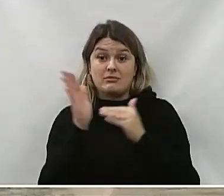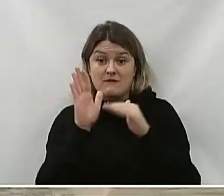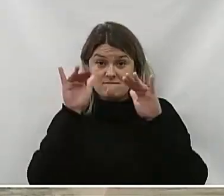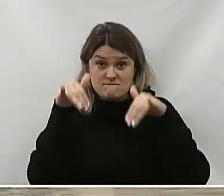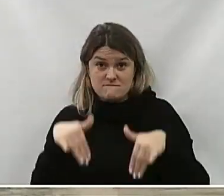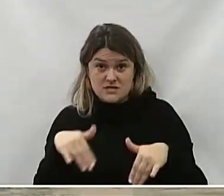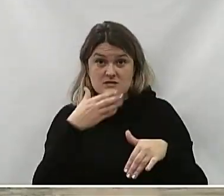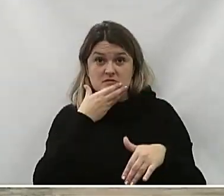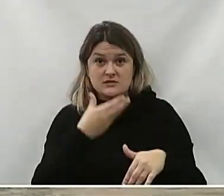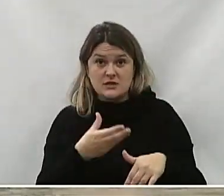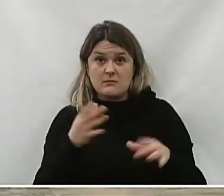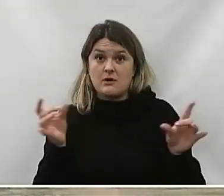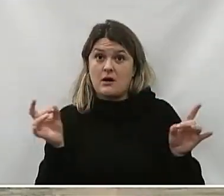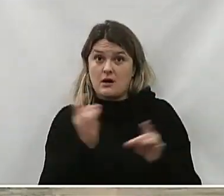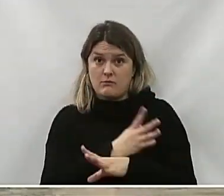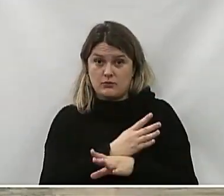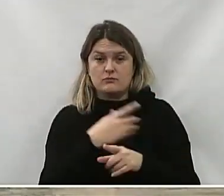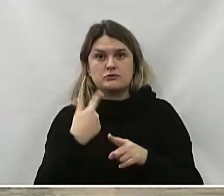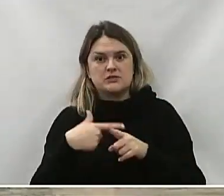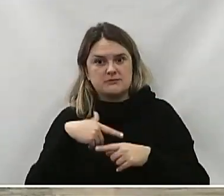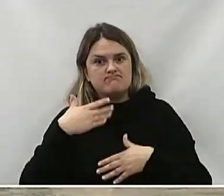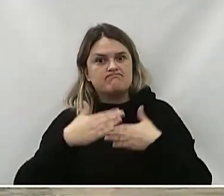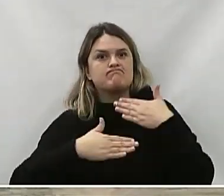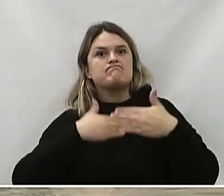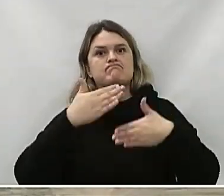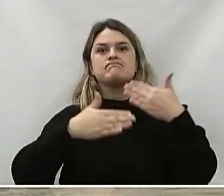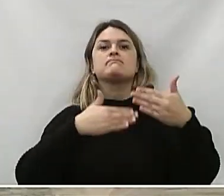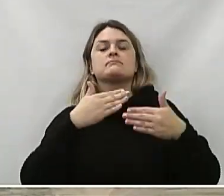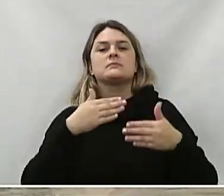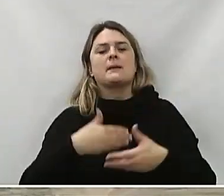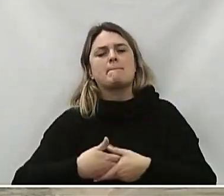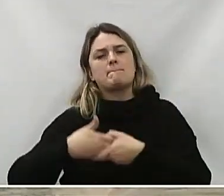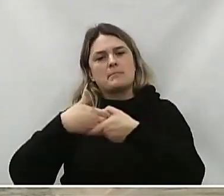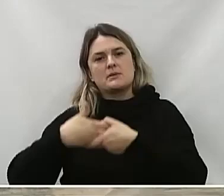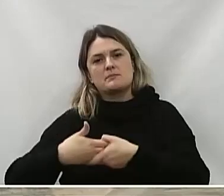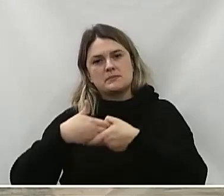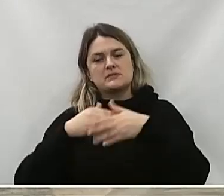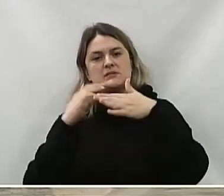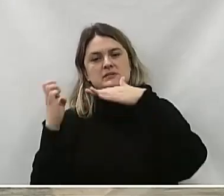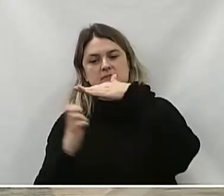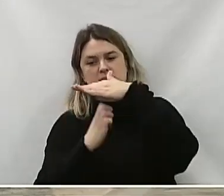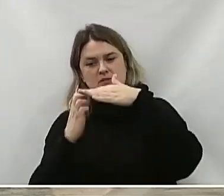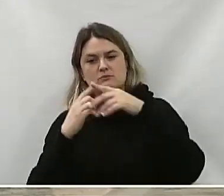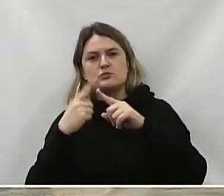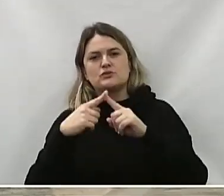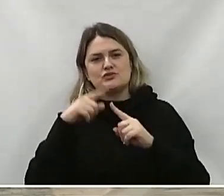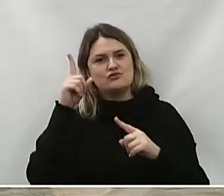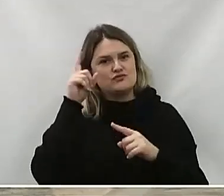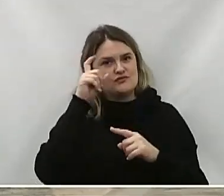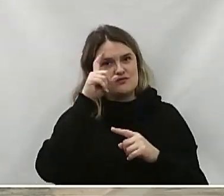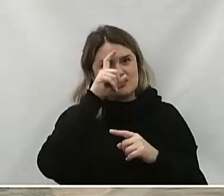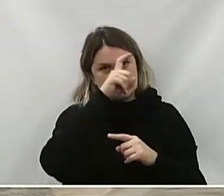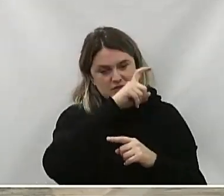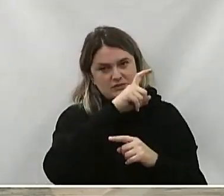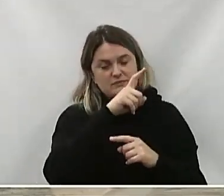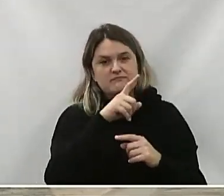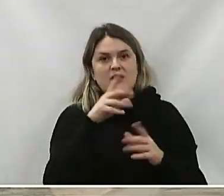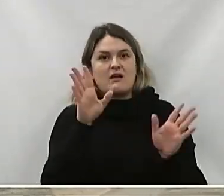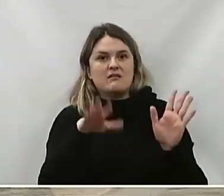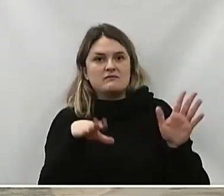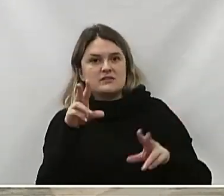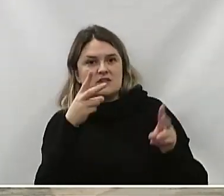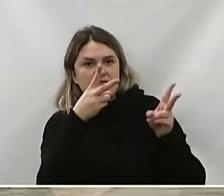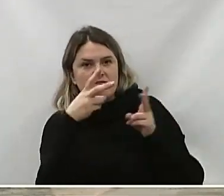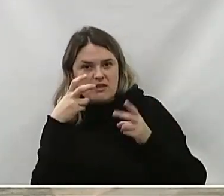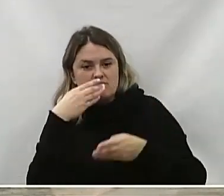entregue que os passos largos estão acontecendo parabenizar a empresa porque é difícilmente a gente vê uma